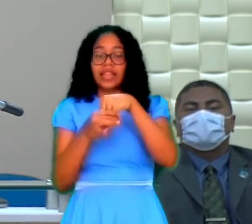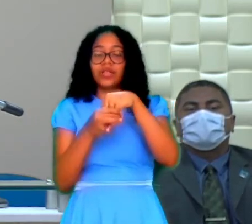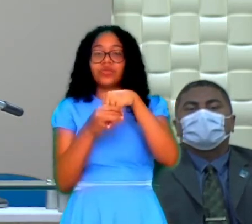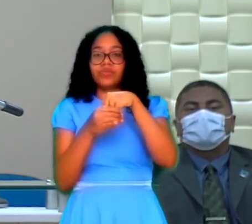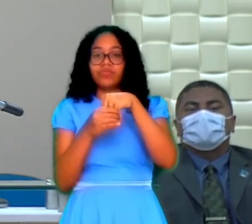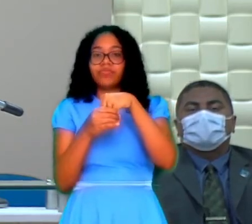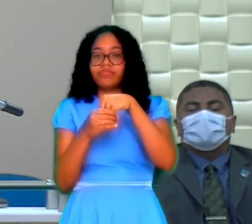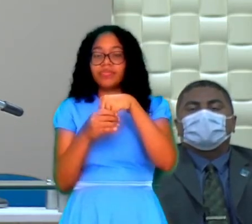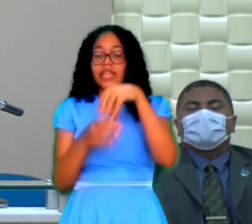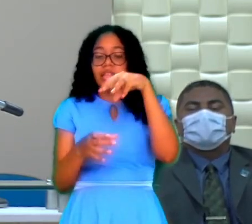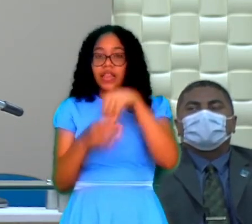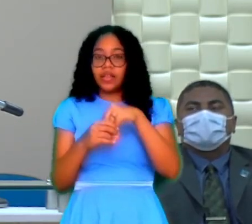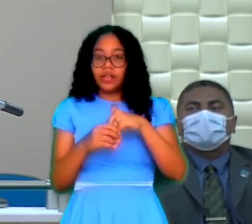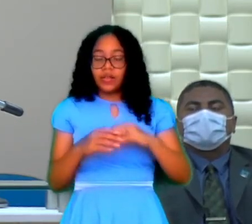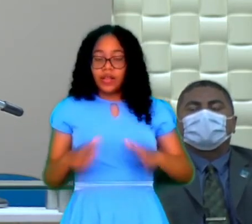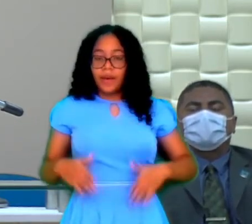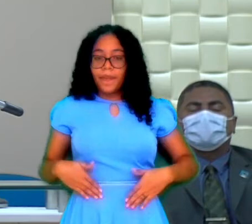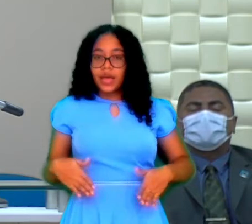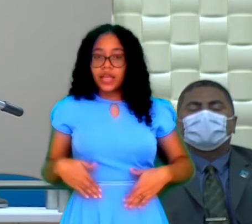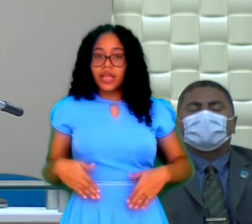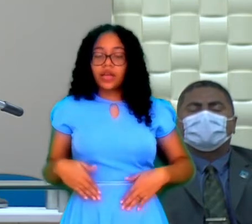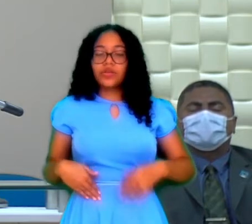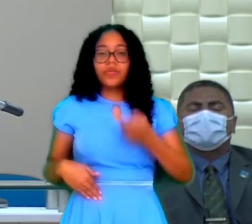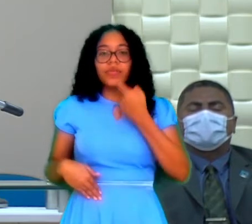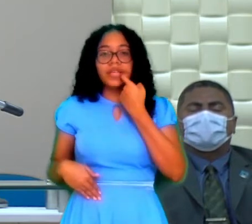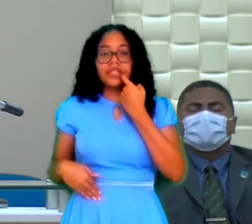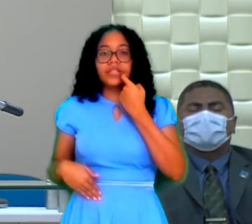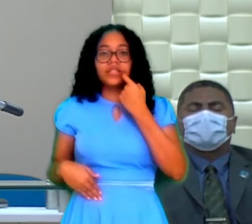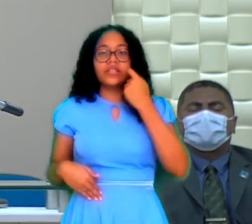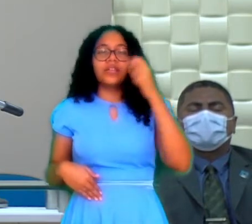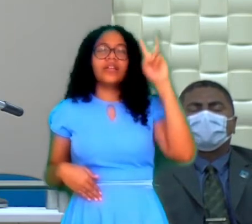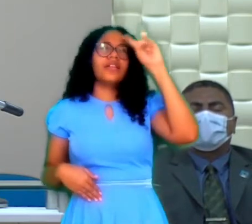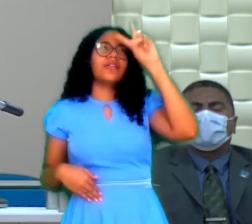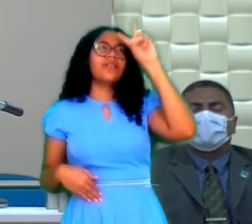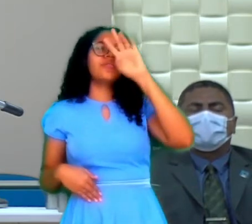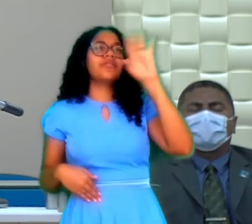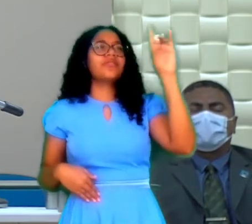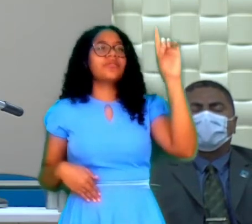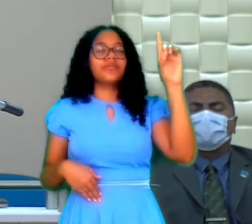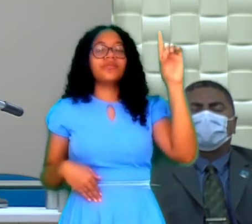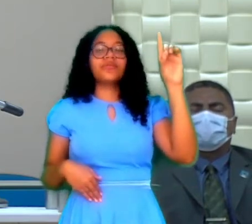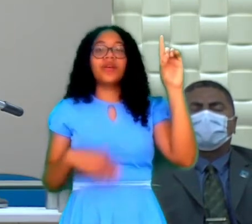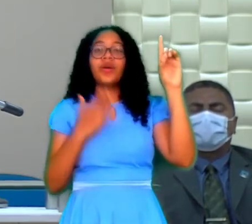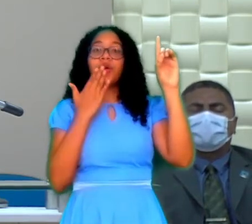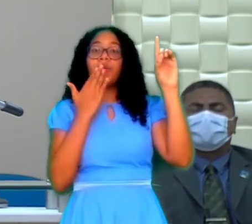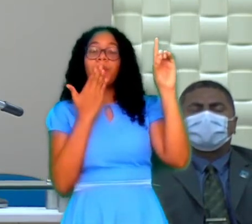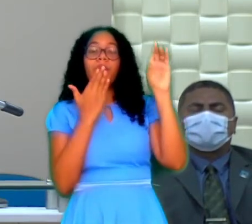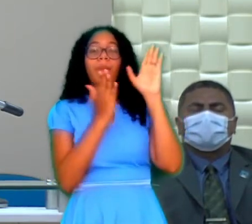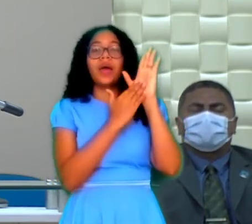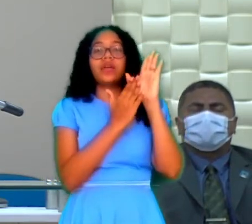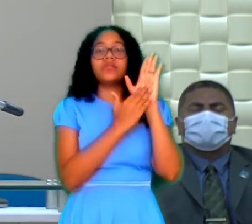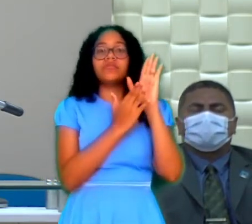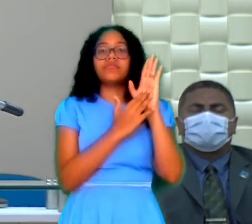vocês me jogam, e quando vocês me lançarem no mar, ele vai se acalmar, vai ficar tudo bem com